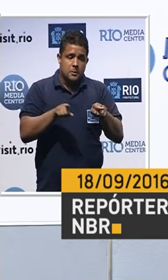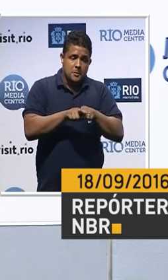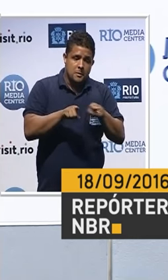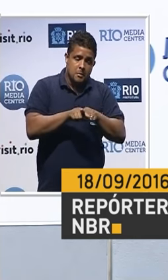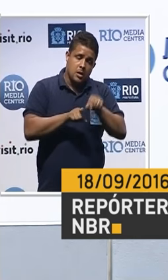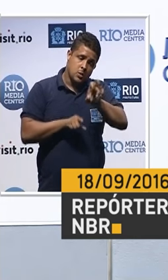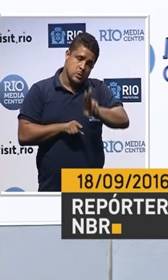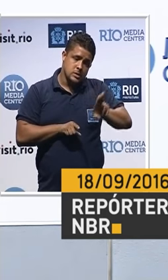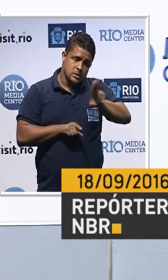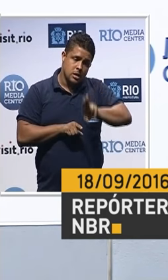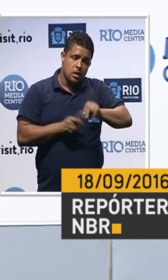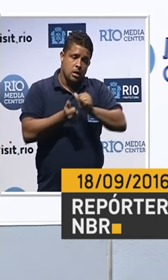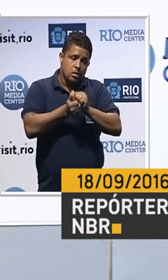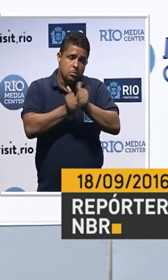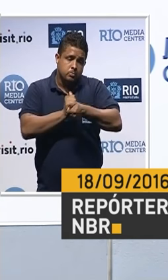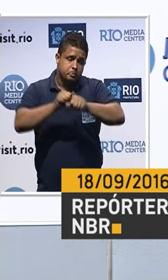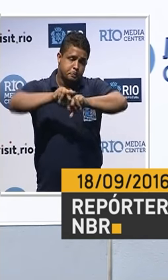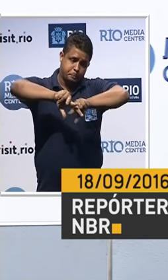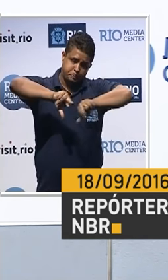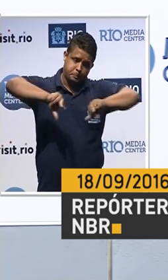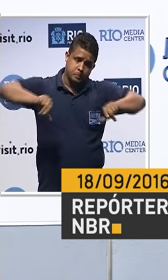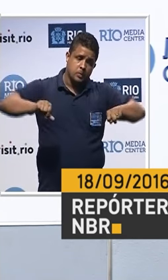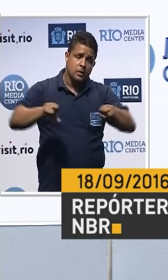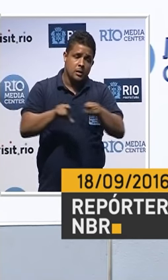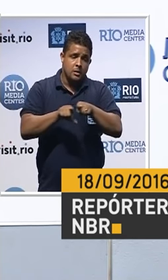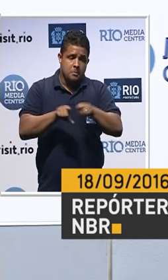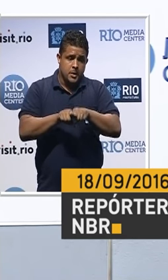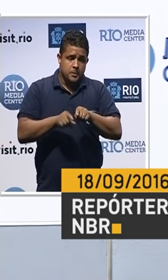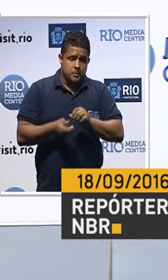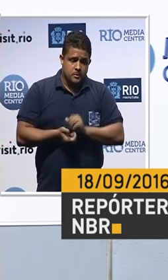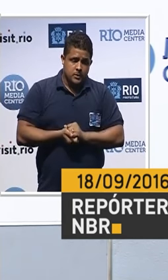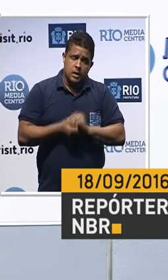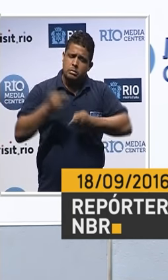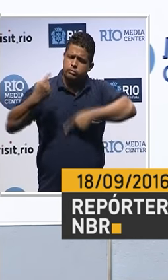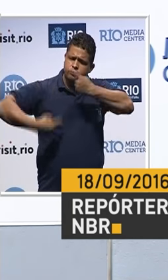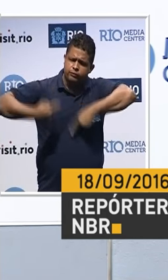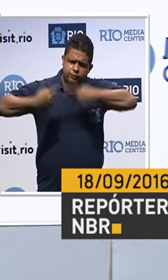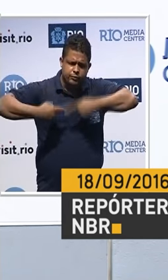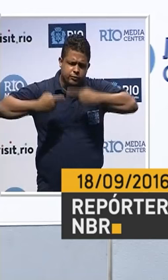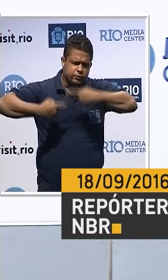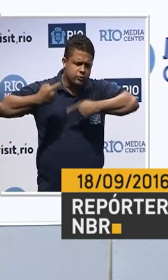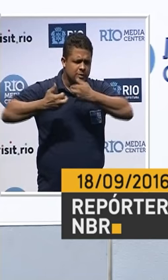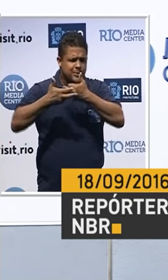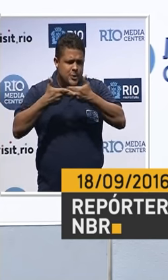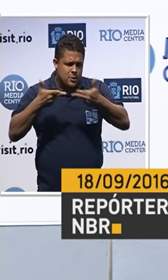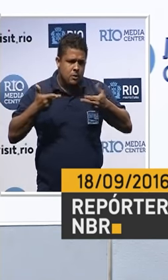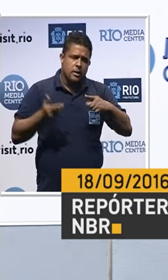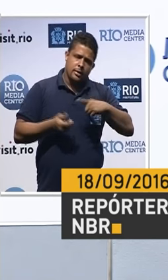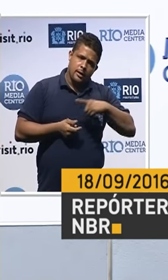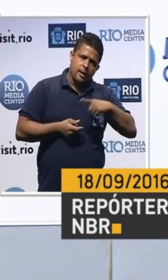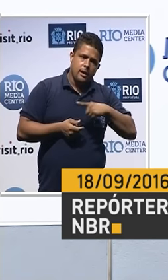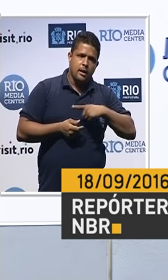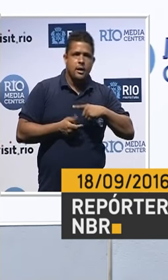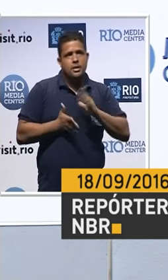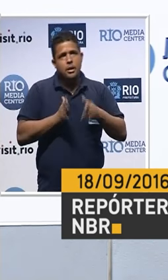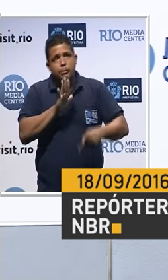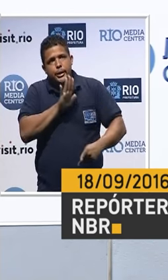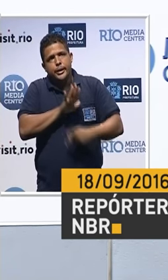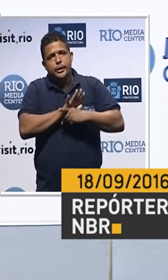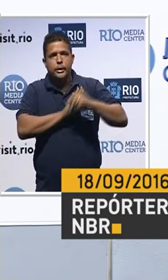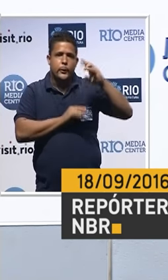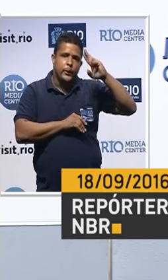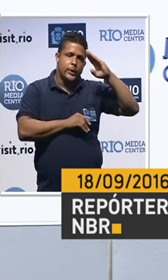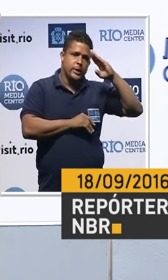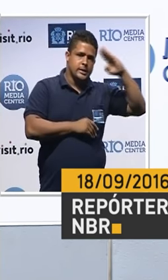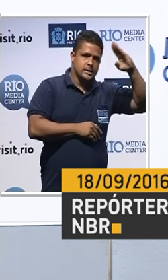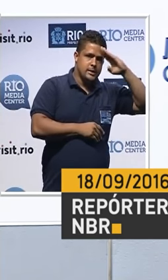possa usar aquele equipamento. Mas é algo que tem sido discutido, está muito mais nas mãos do Exército